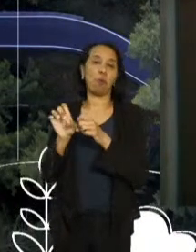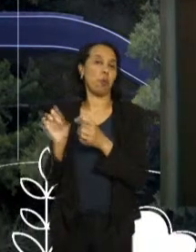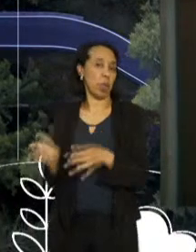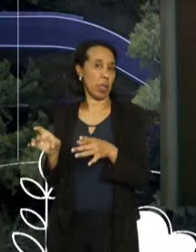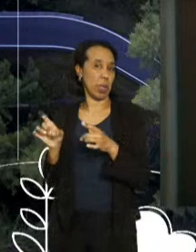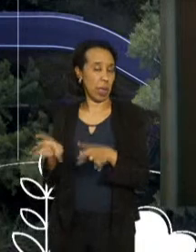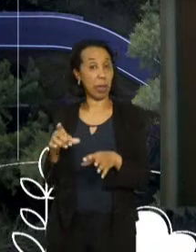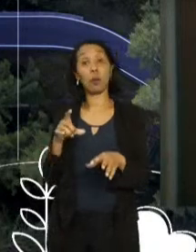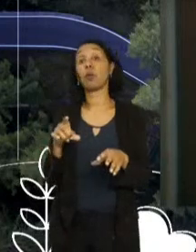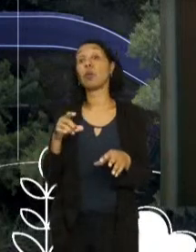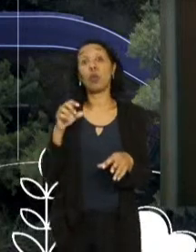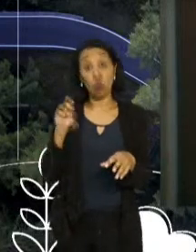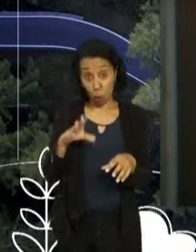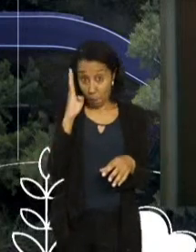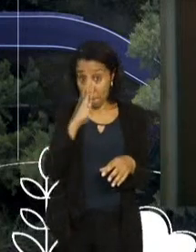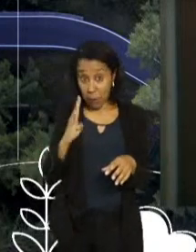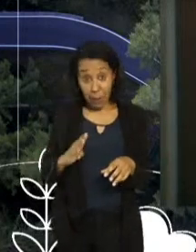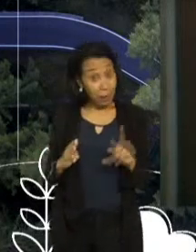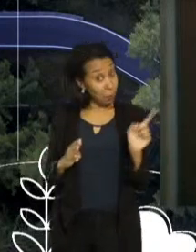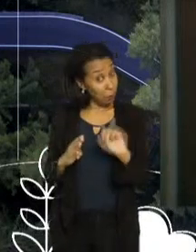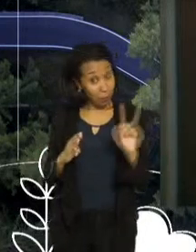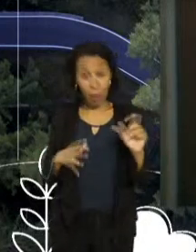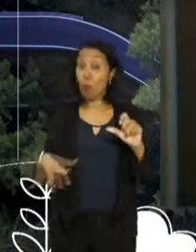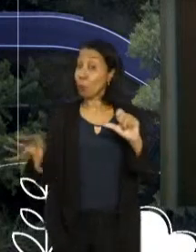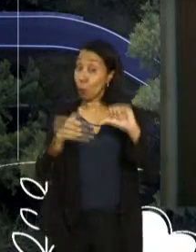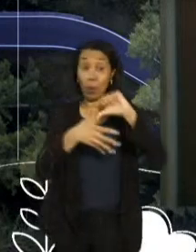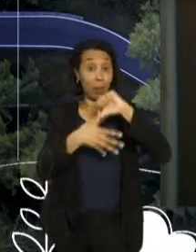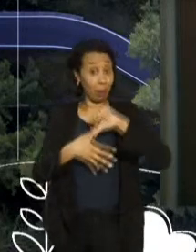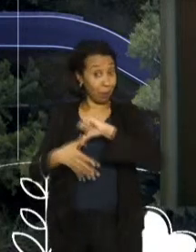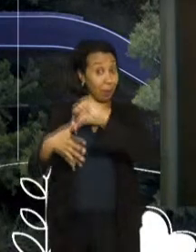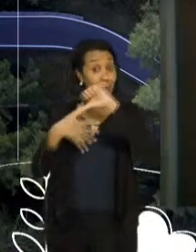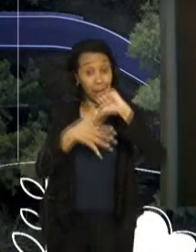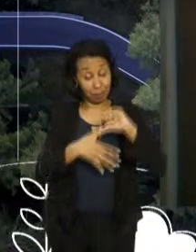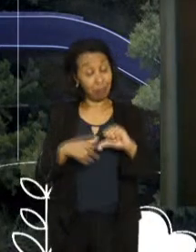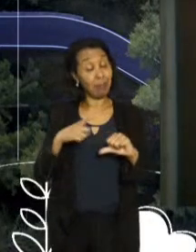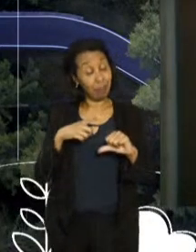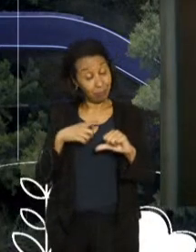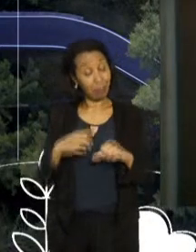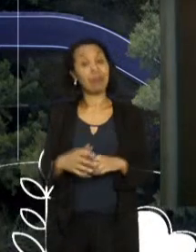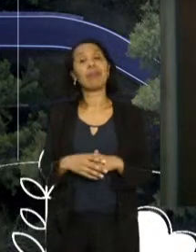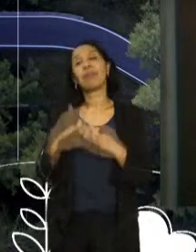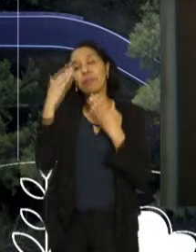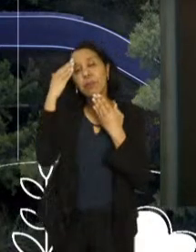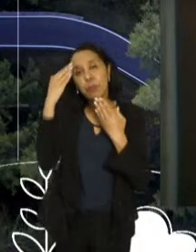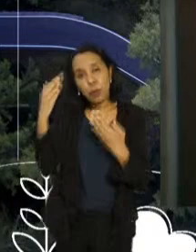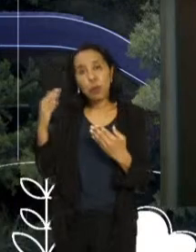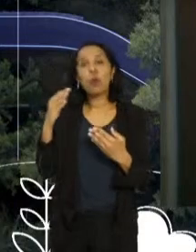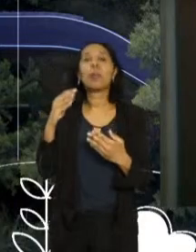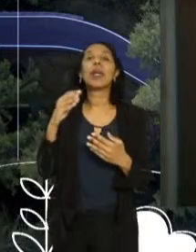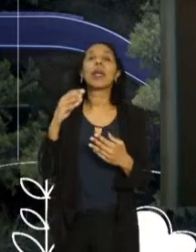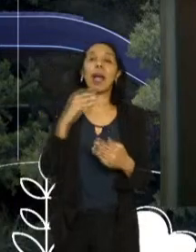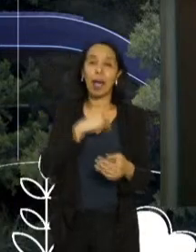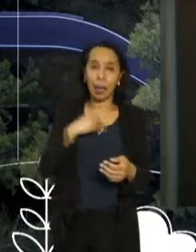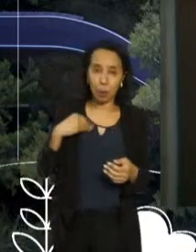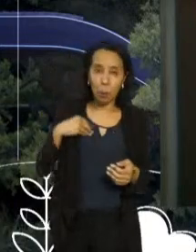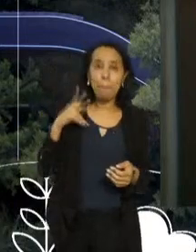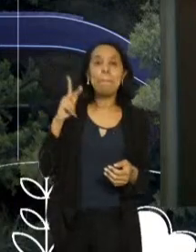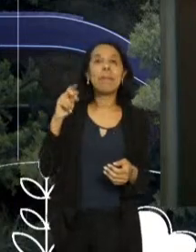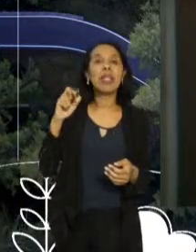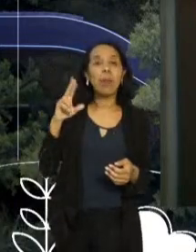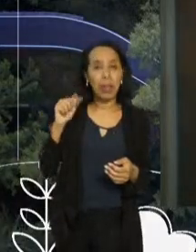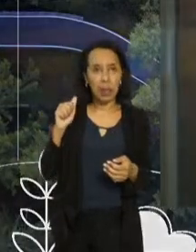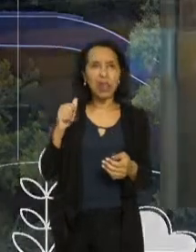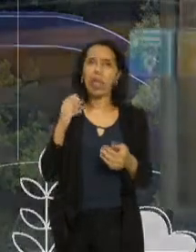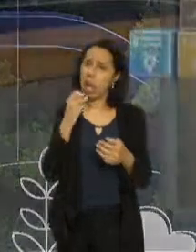técnicos, inclusive não só no Brasil, mas em toda a América Latina. Muito obrigada, doutora Patrícia. A pergunta foi do Lucas Lima. Acho